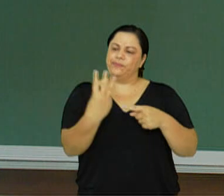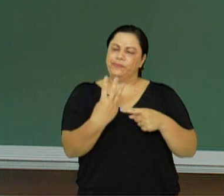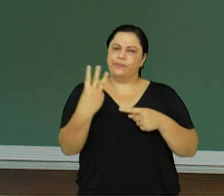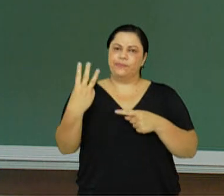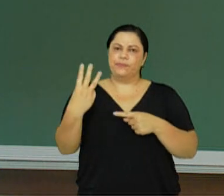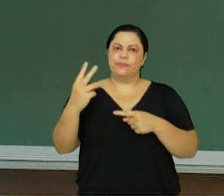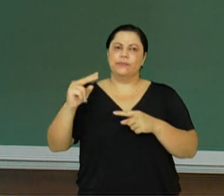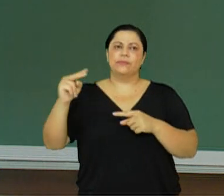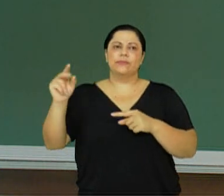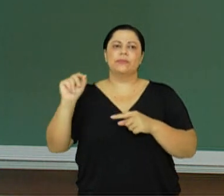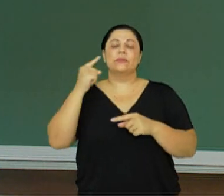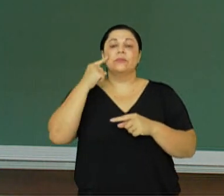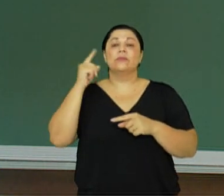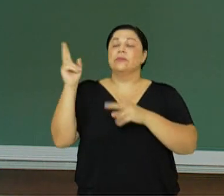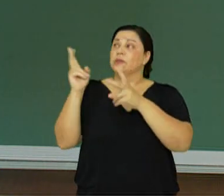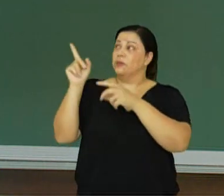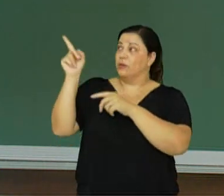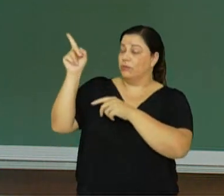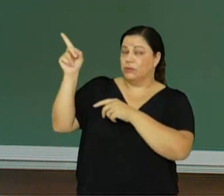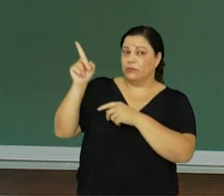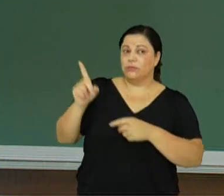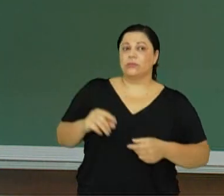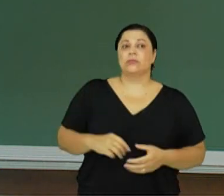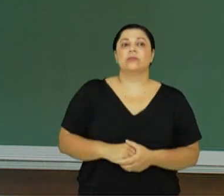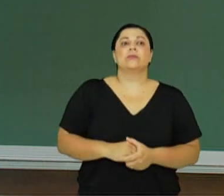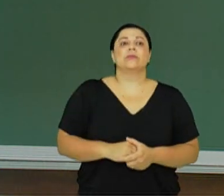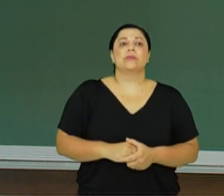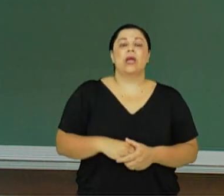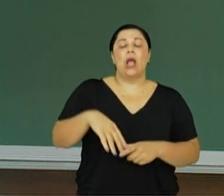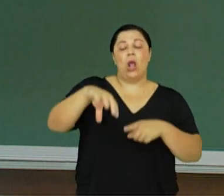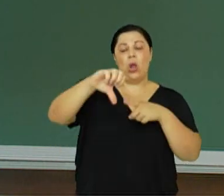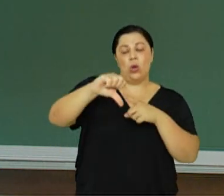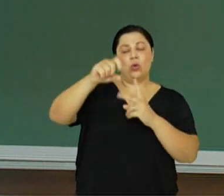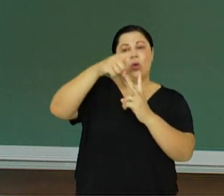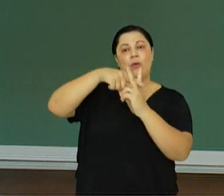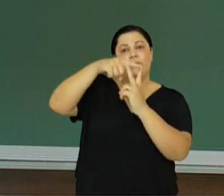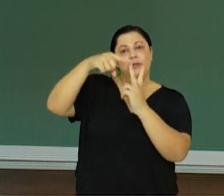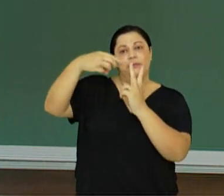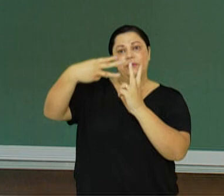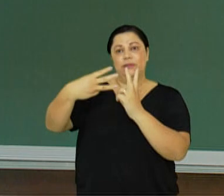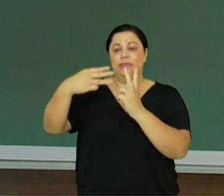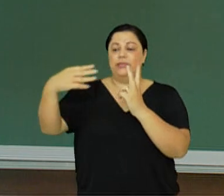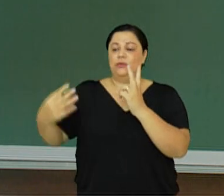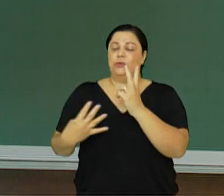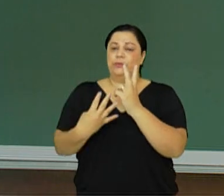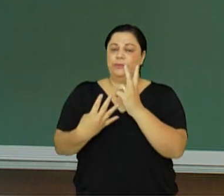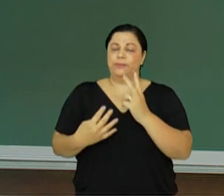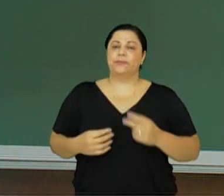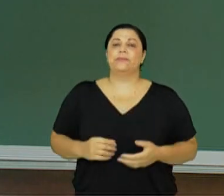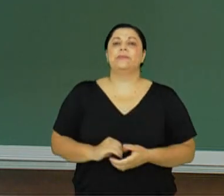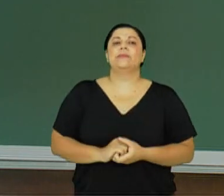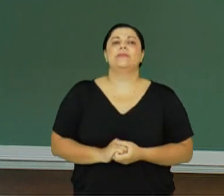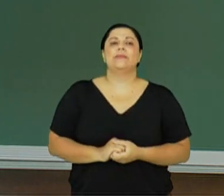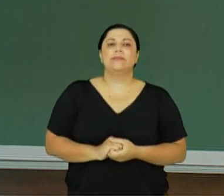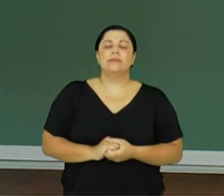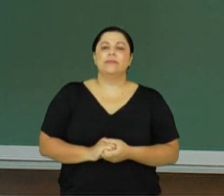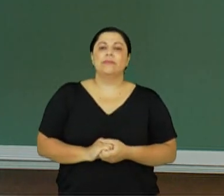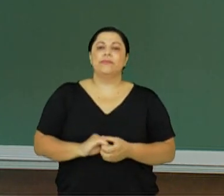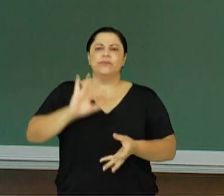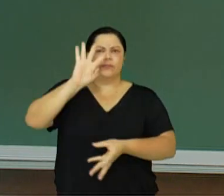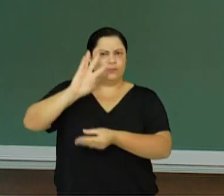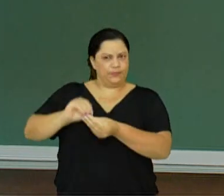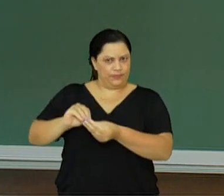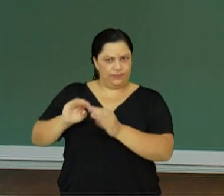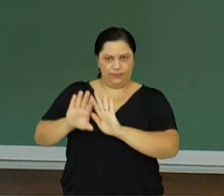3 sobre 4. 3 ao quadrado, 9 raiz de 3 sobre 4. Aqui não deu para